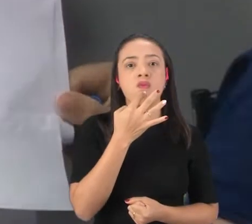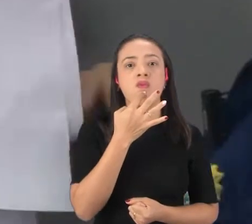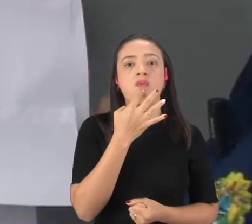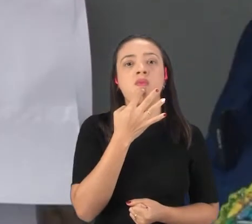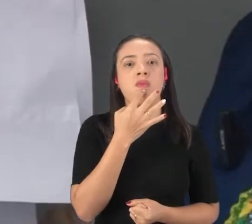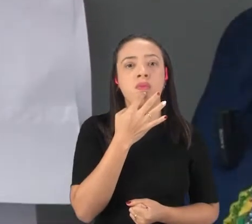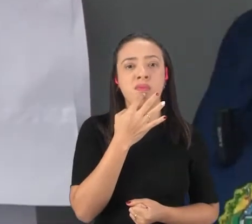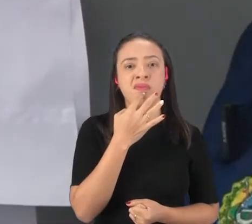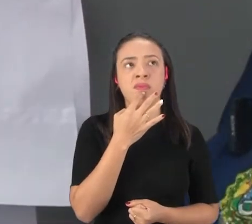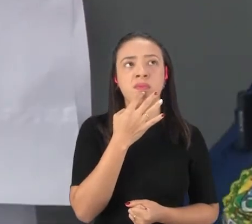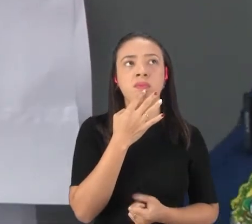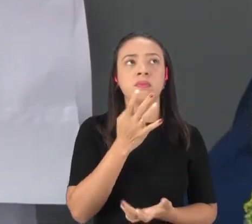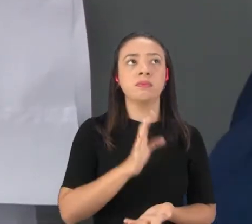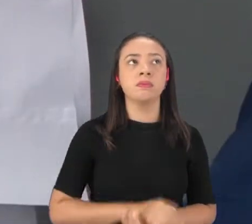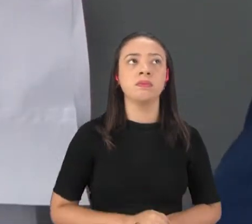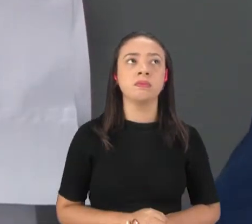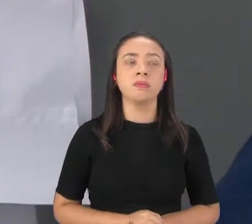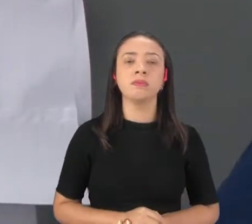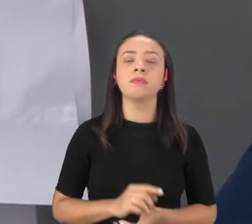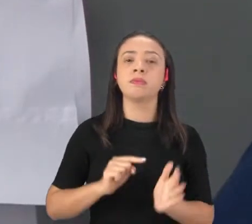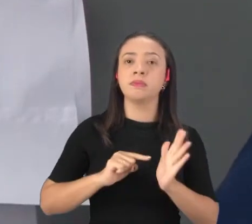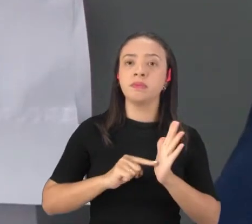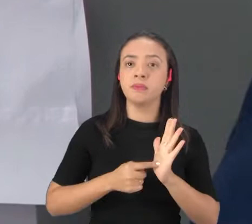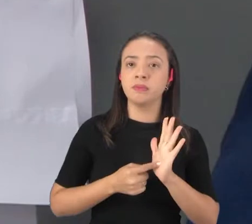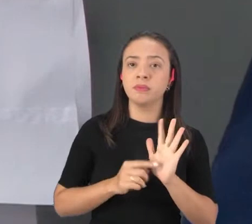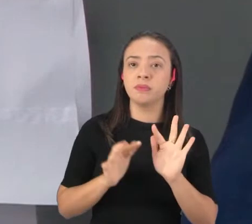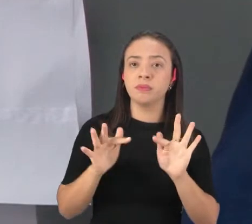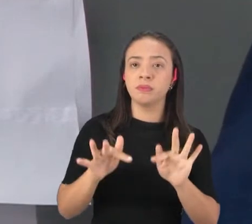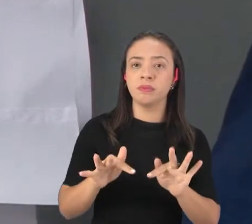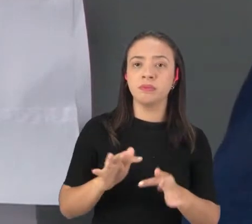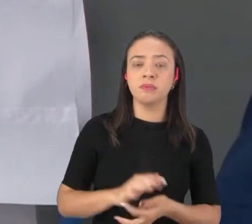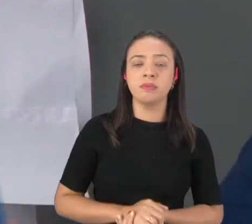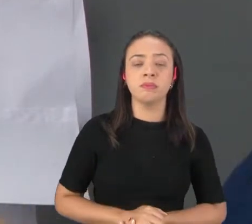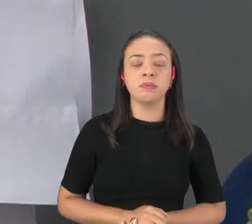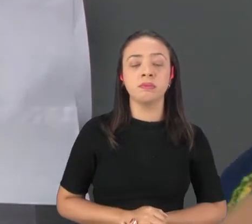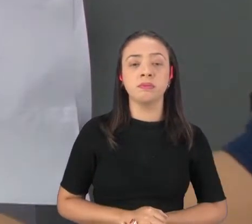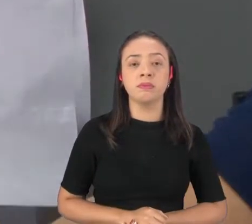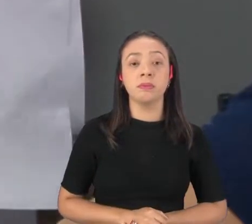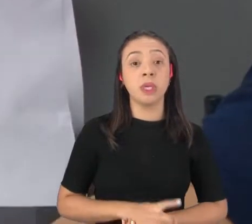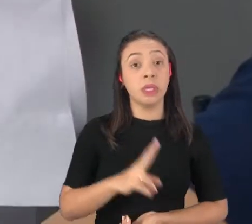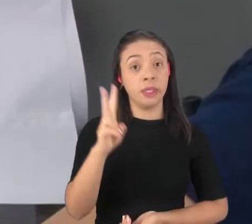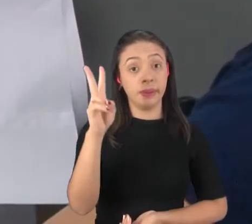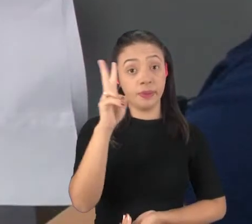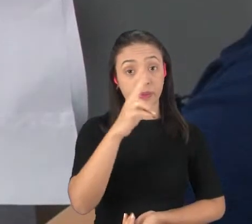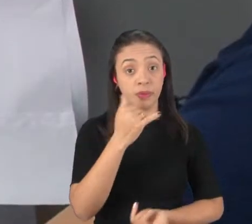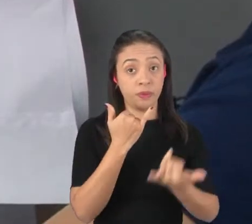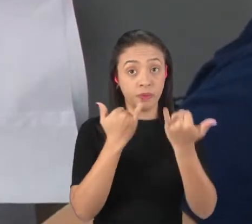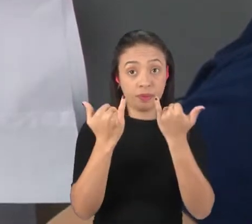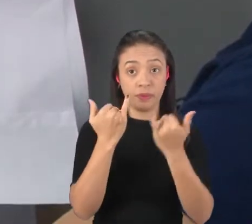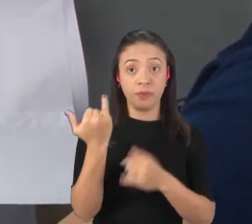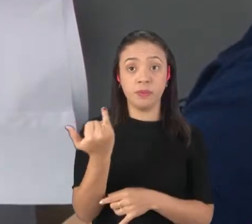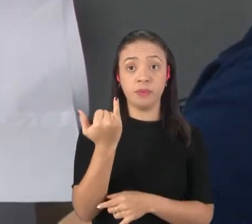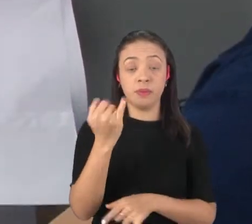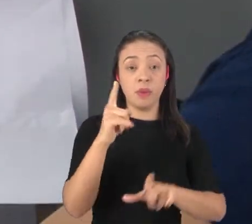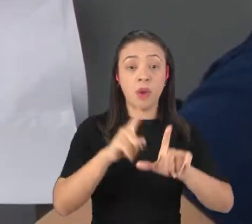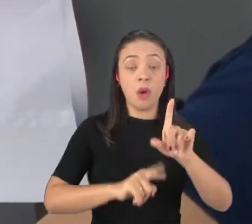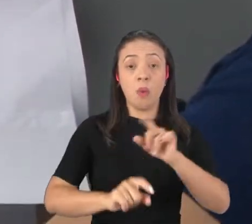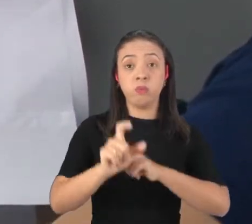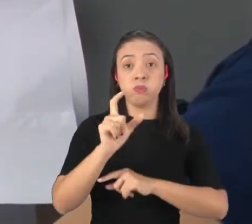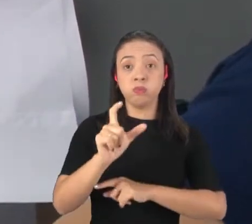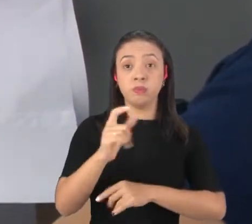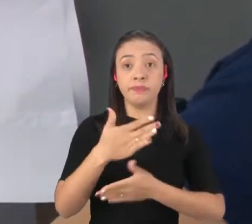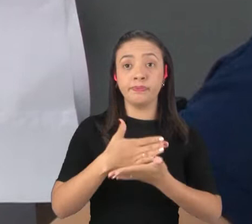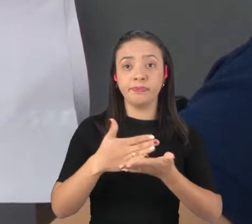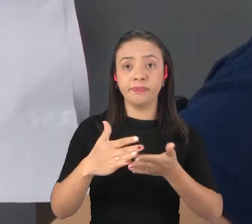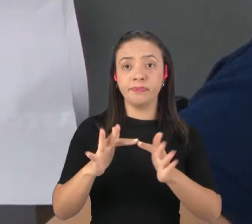Olha só, os sinais utilizados aí, ok? Lembrando um fato importante, ó, letra maiúscula no início de